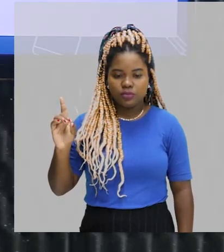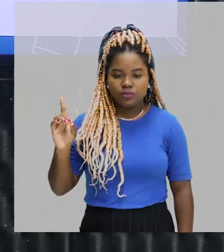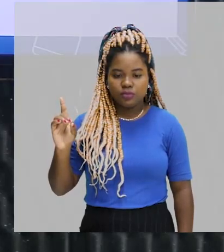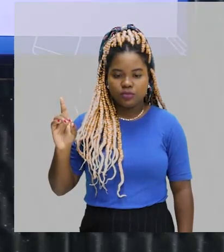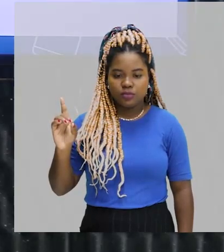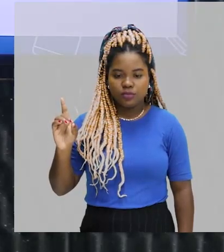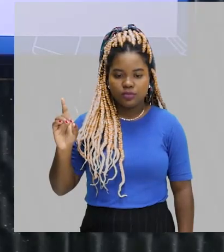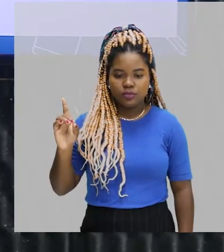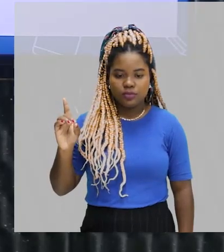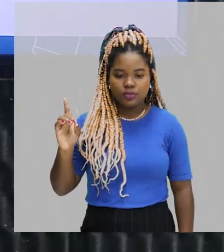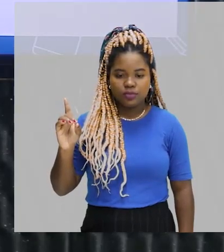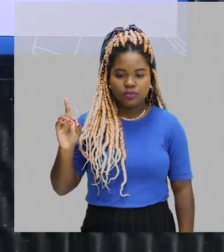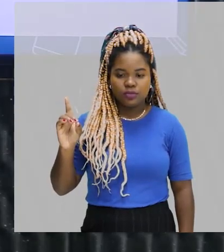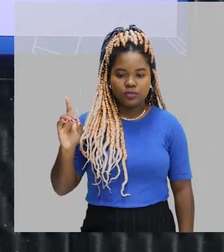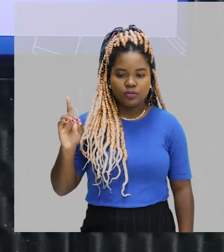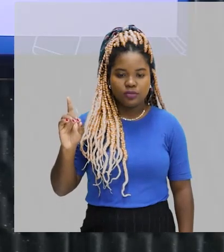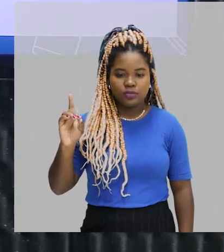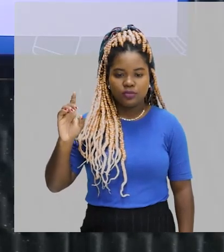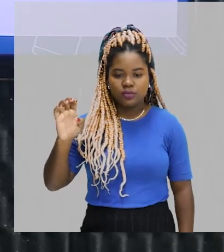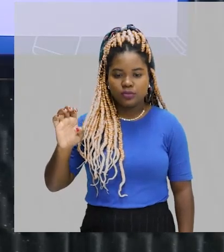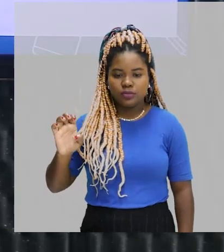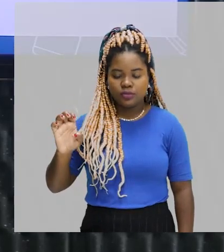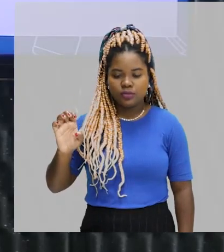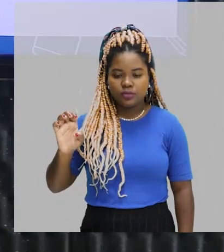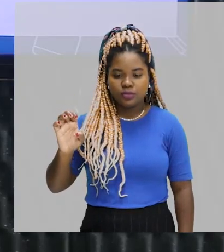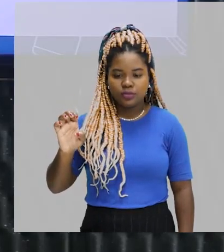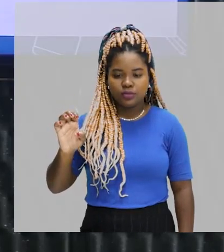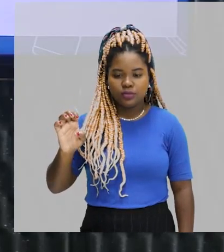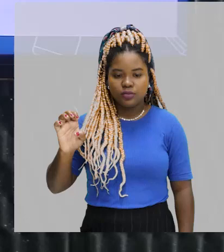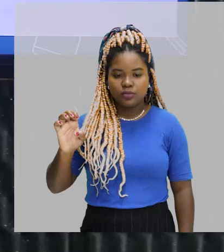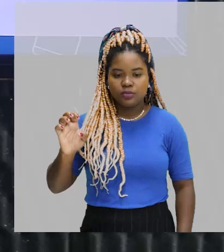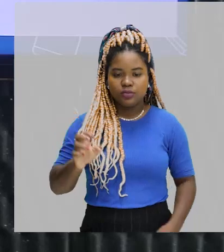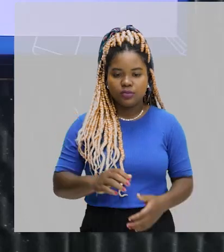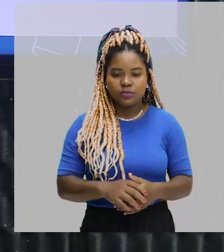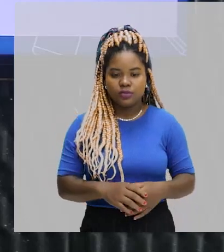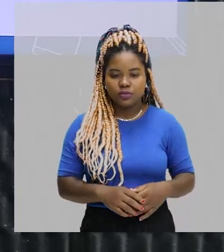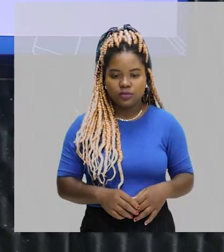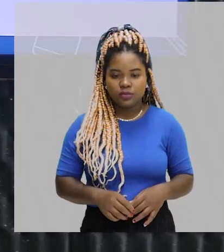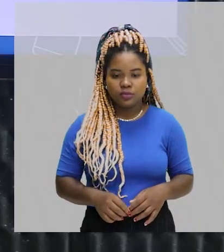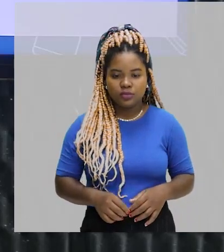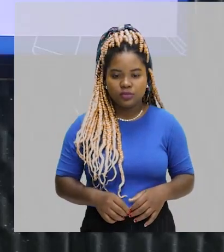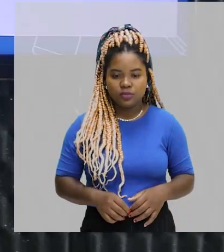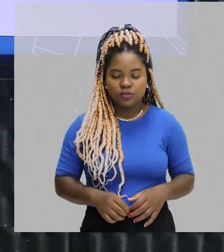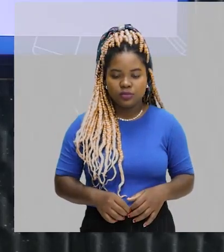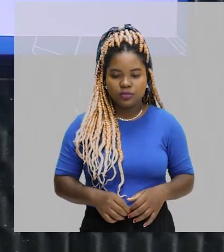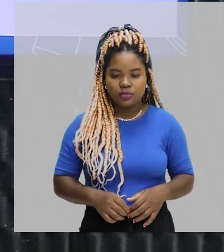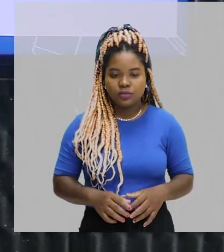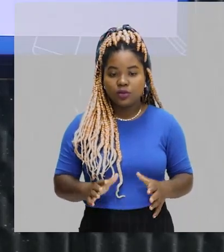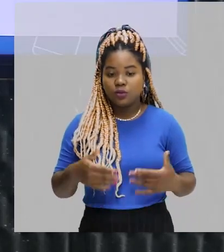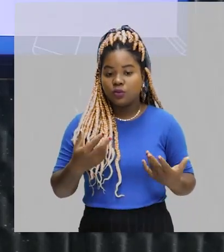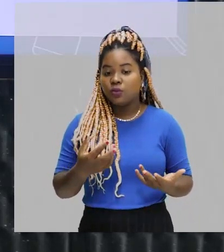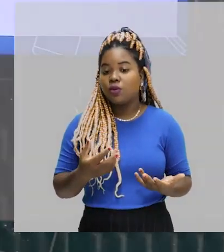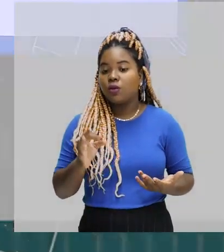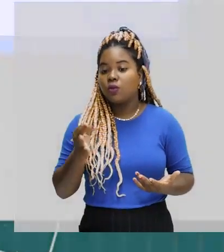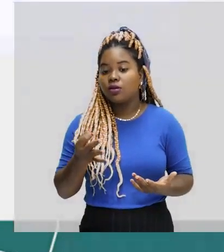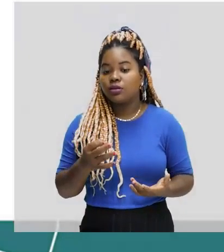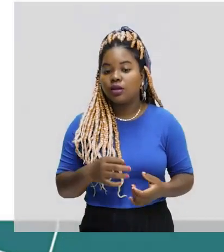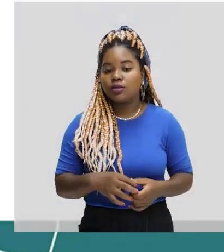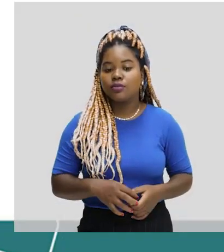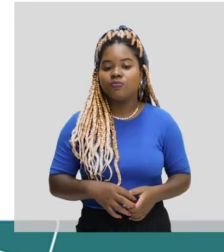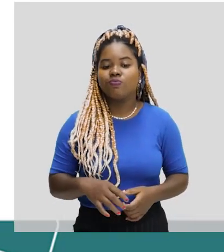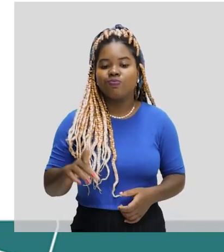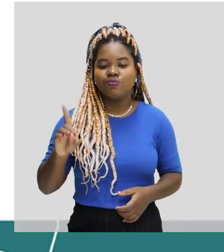severos regulamentos. Tá bom? Regulamentos, tá bom? Então, qual é a